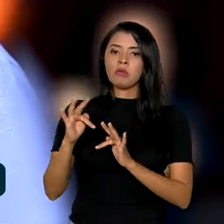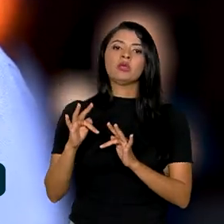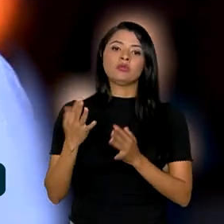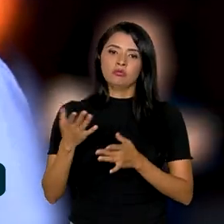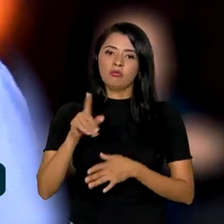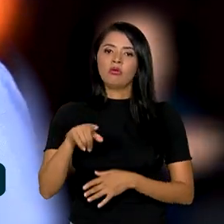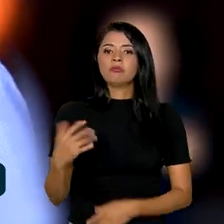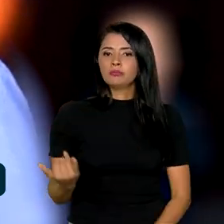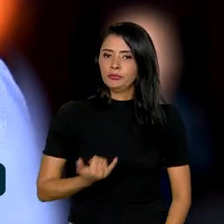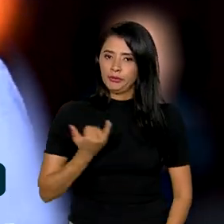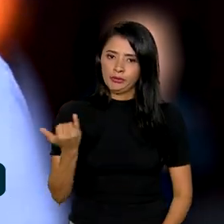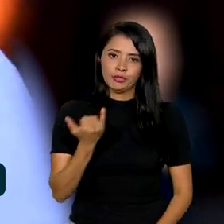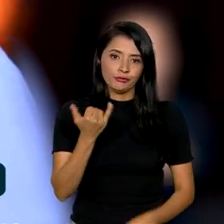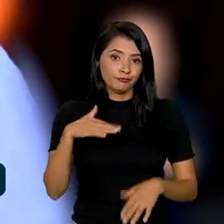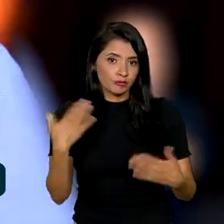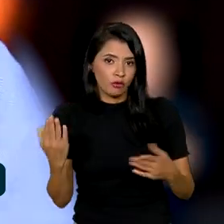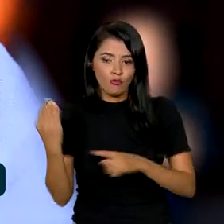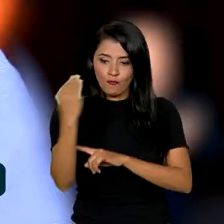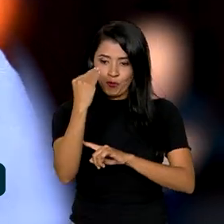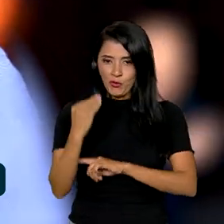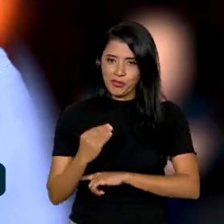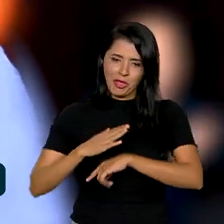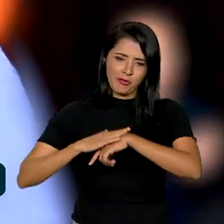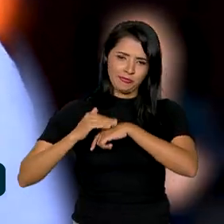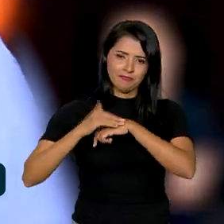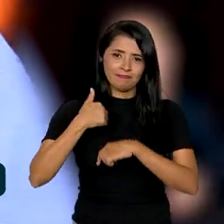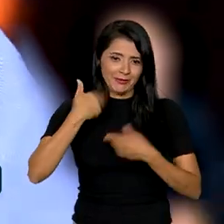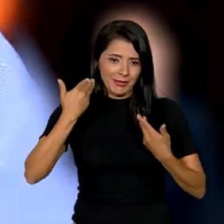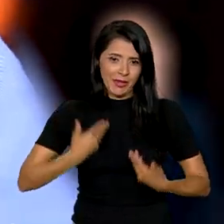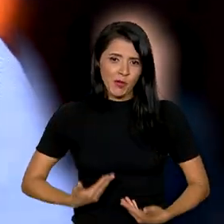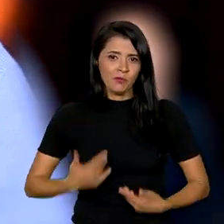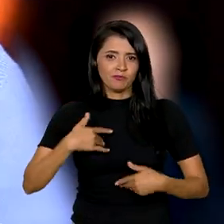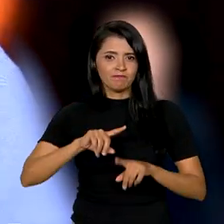fundamental. É fundamental. Então eu vou me cuidar com muito carinho, eu estou muito otimista.